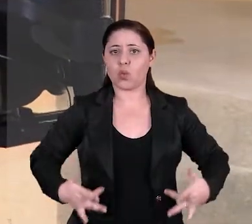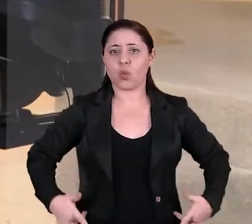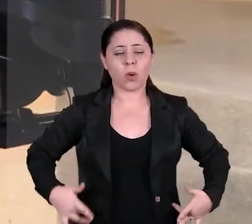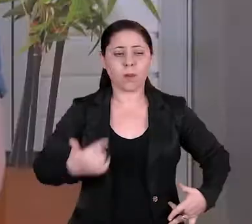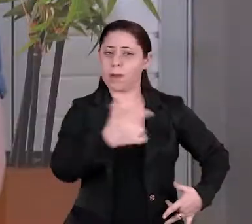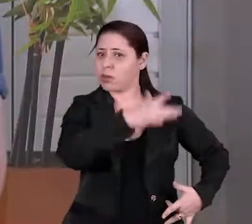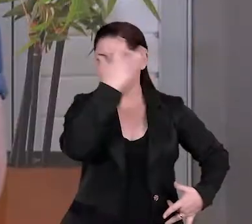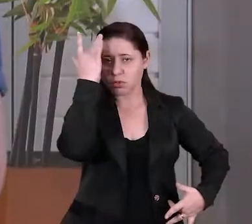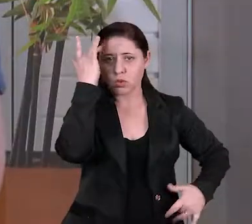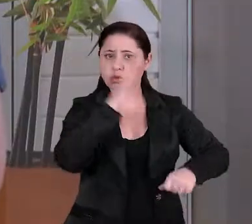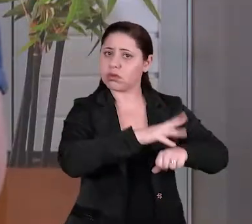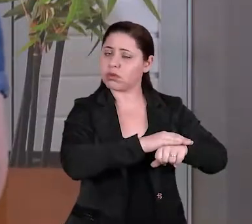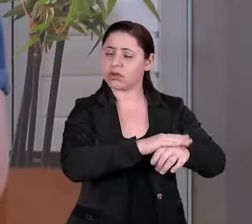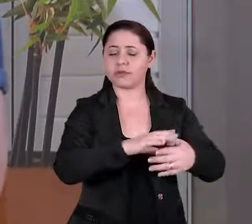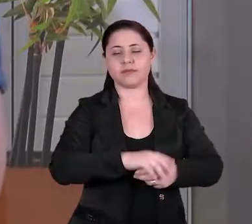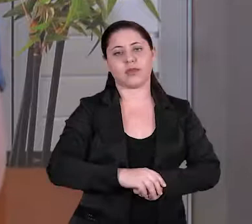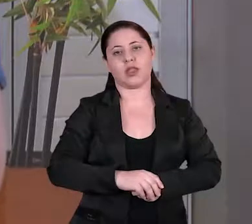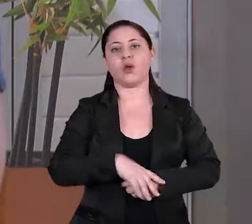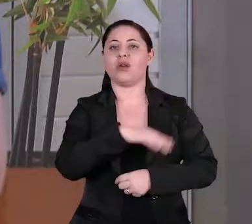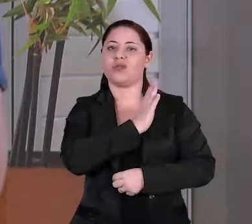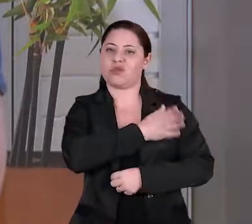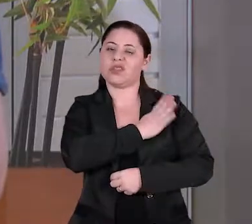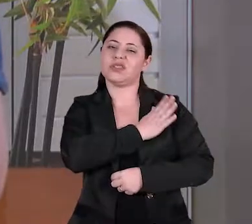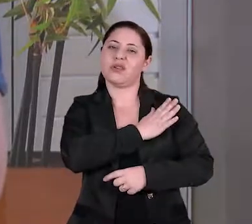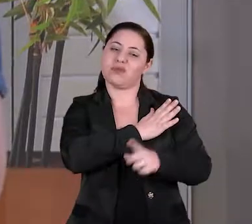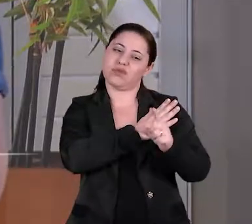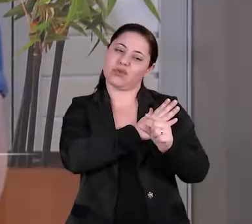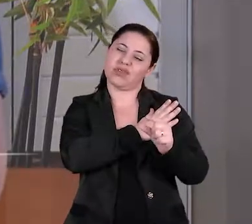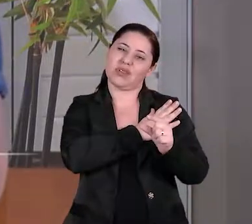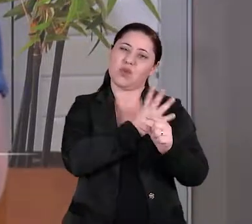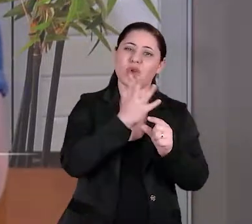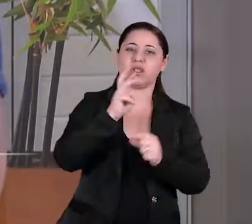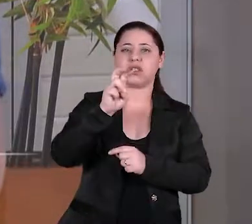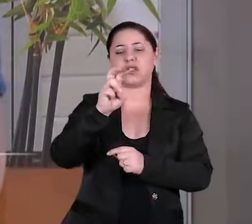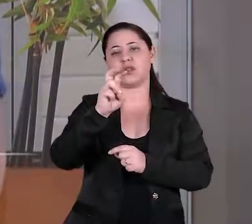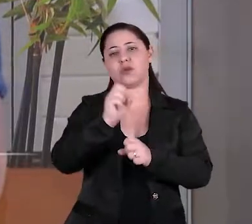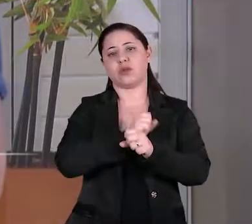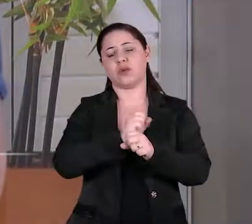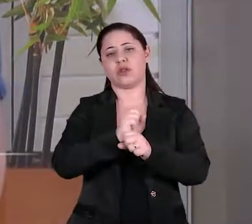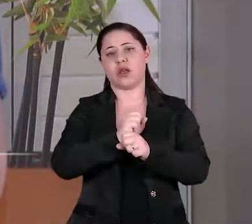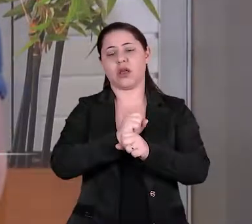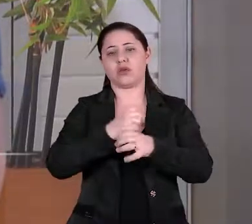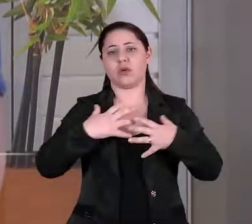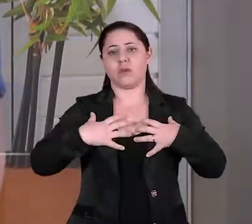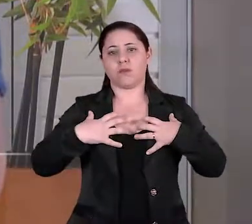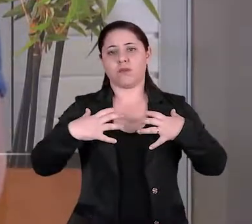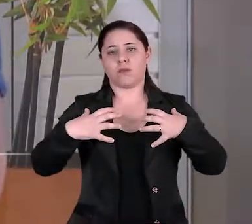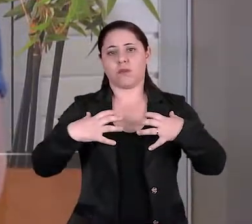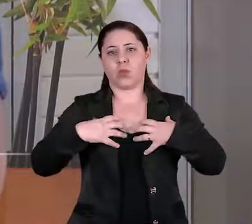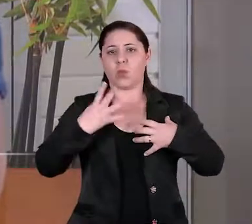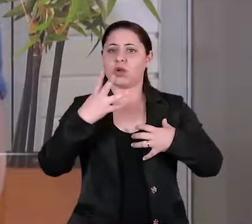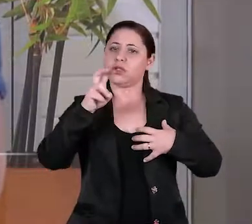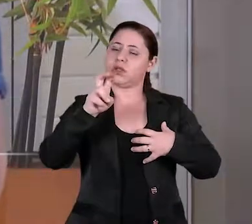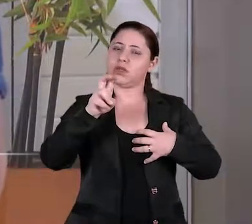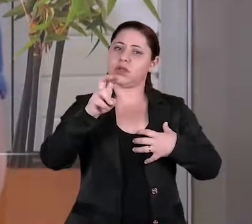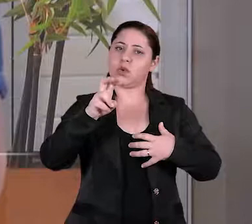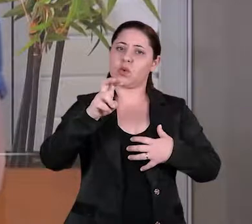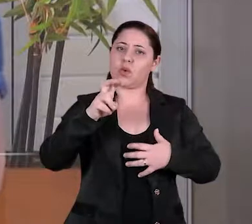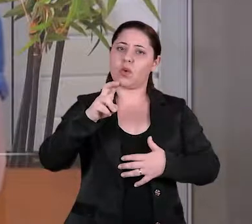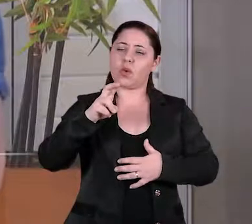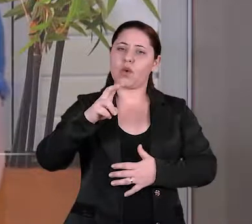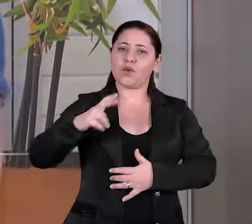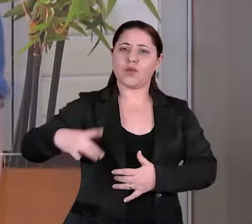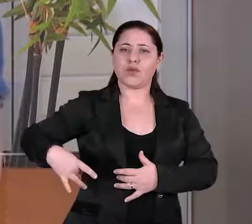seus rins, por exemplo. Coração, a gente tem um pouquinho mais de limitação, até 45 anos. Pulmão, até 45